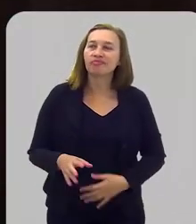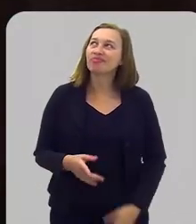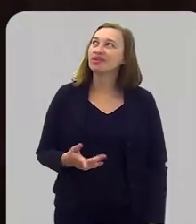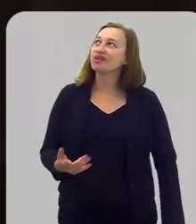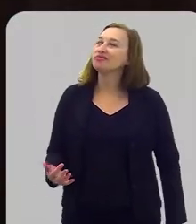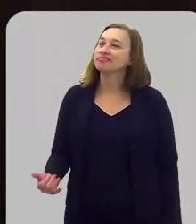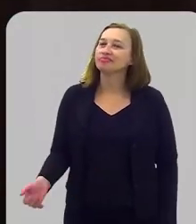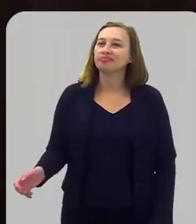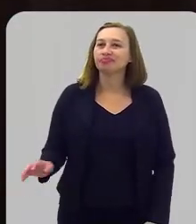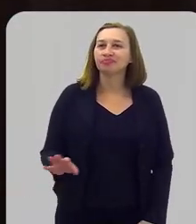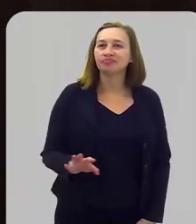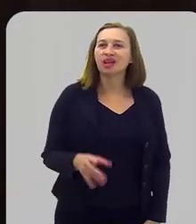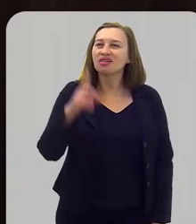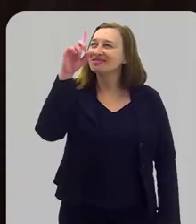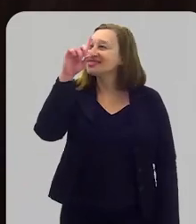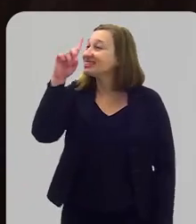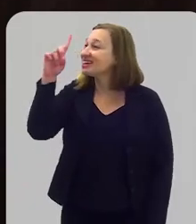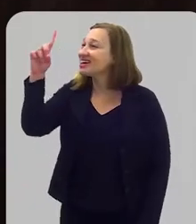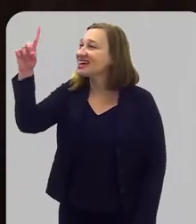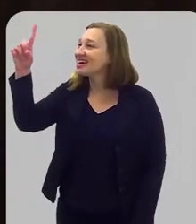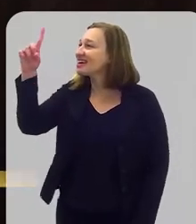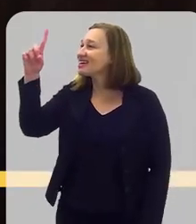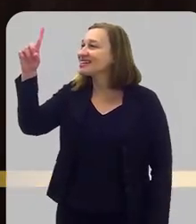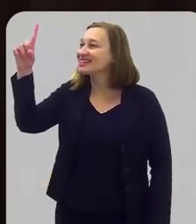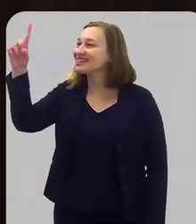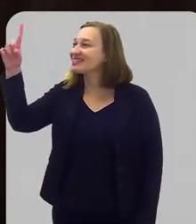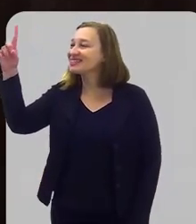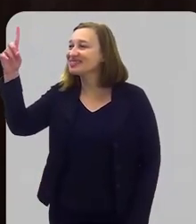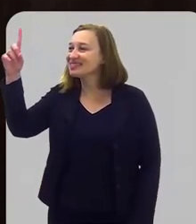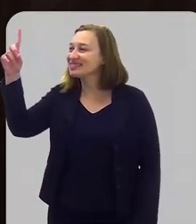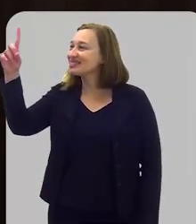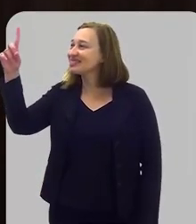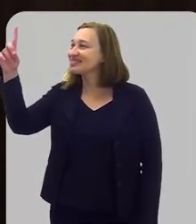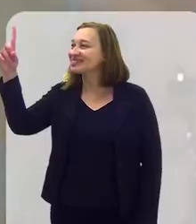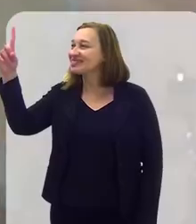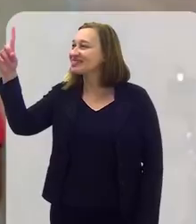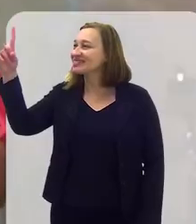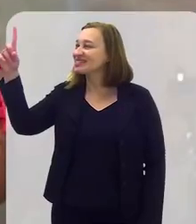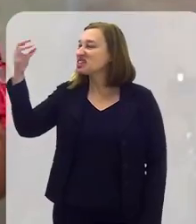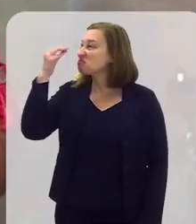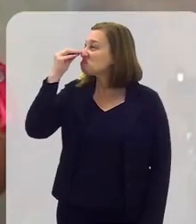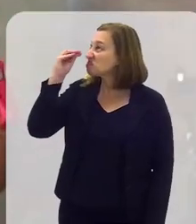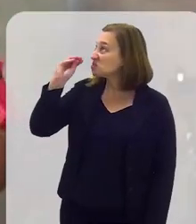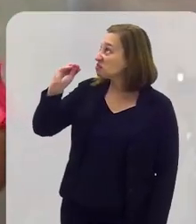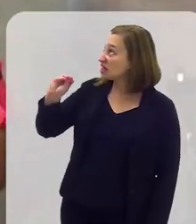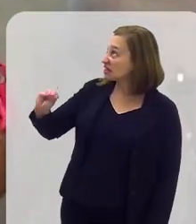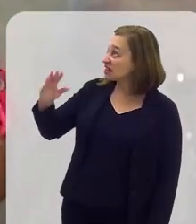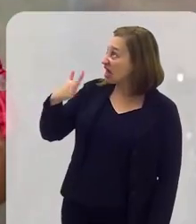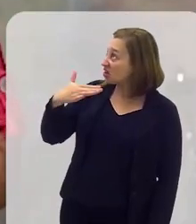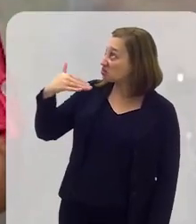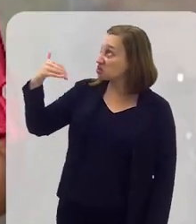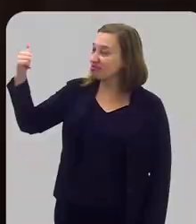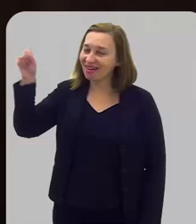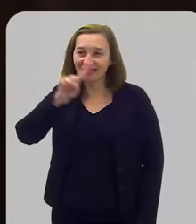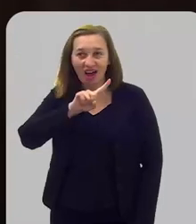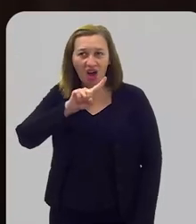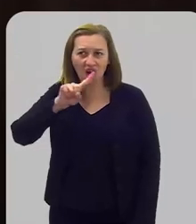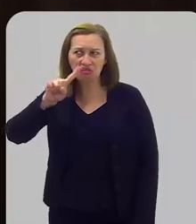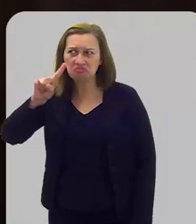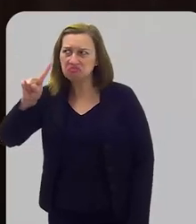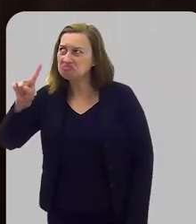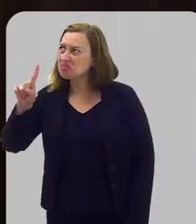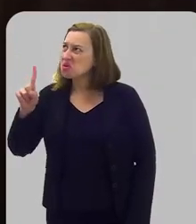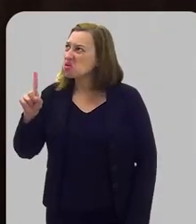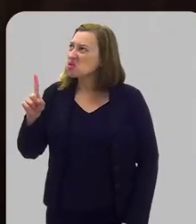Deus não abro mão do meu chamado em ti não põe o preço em meus valores